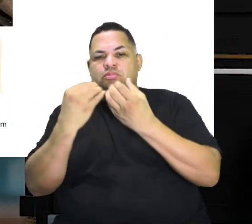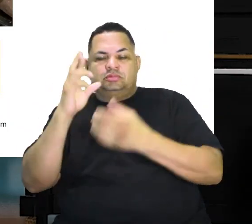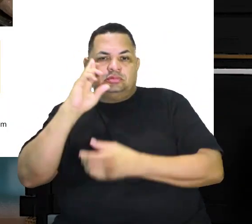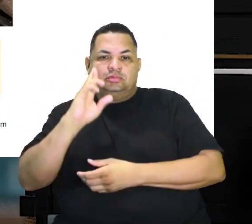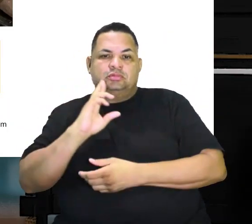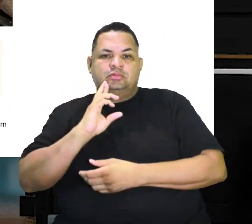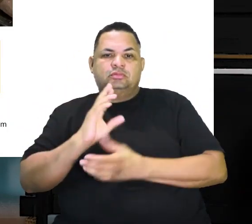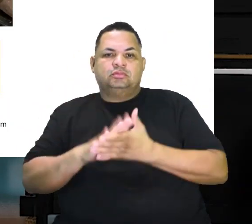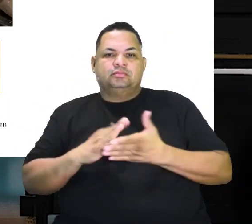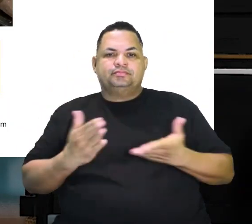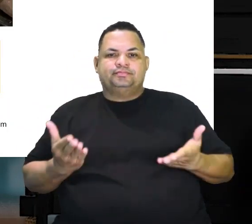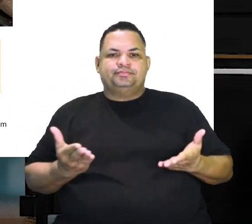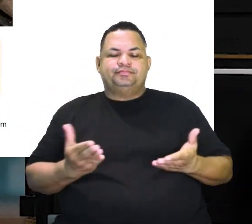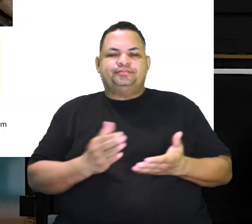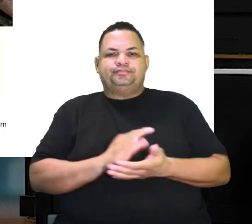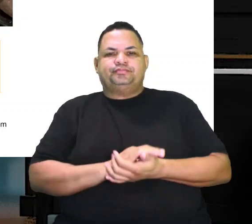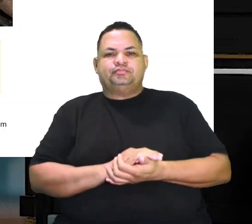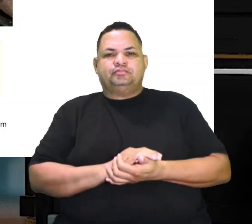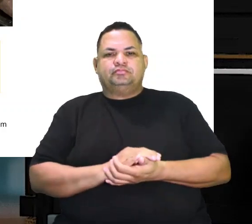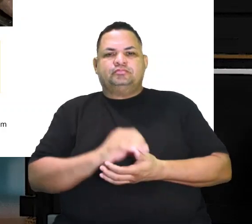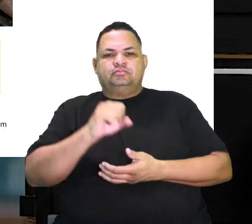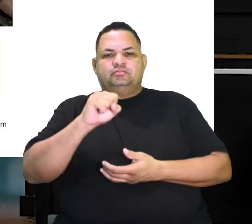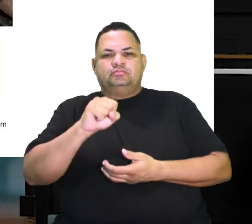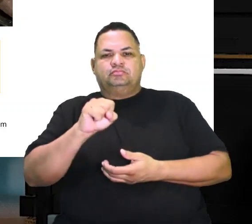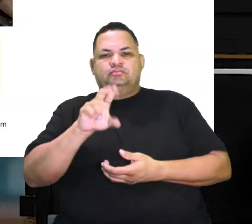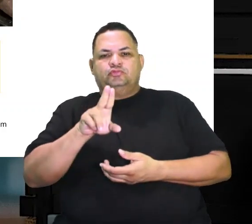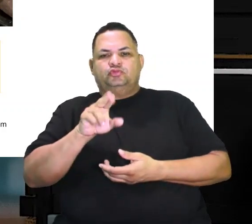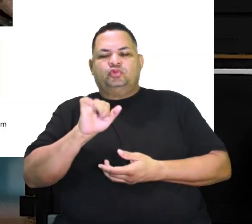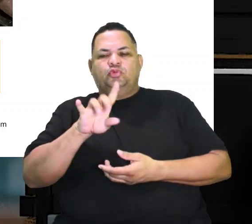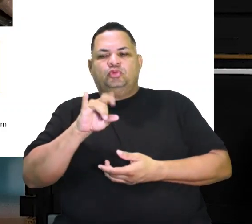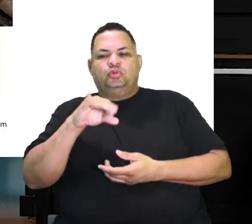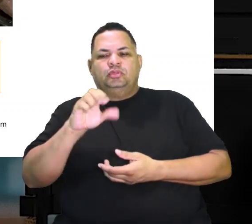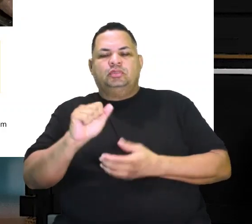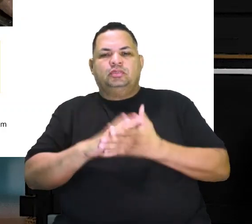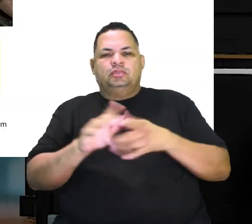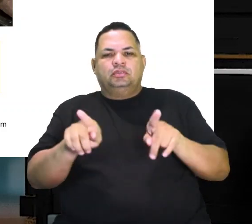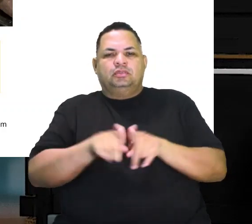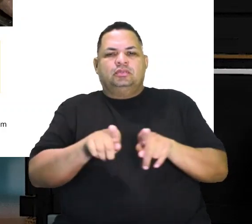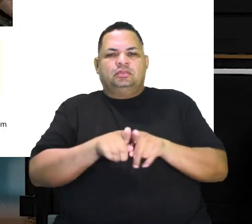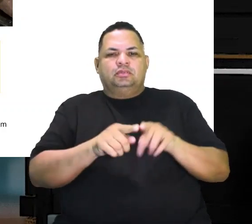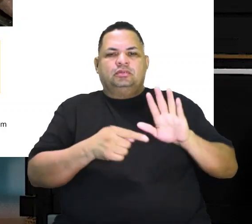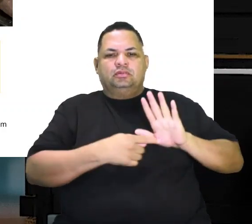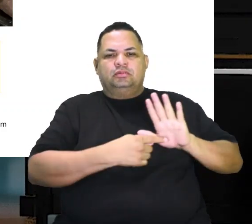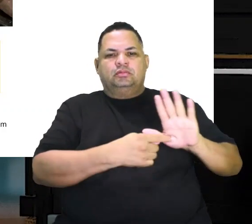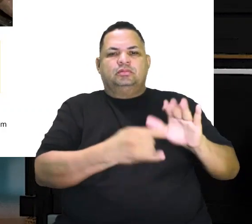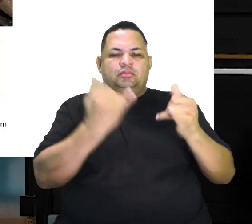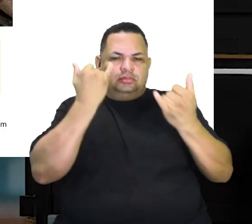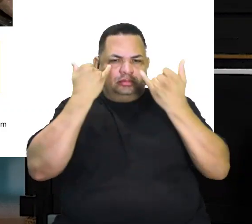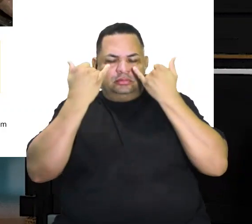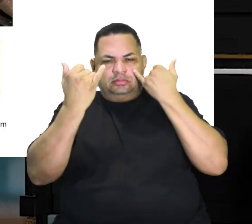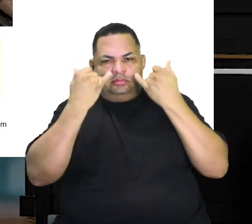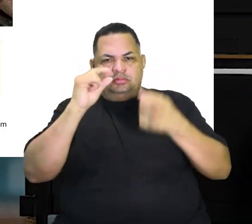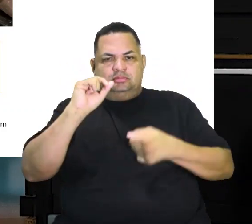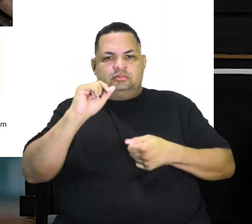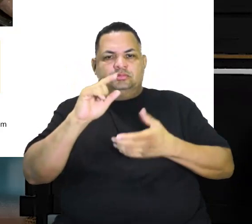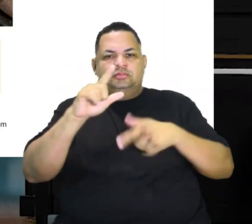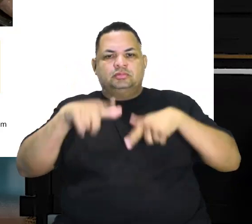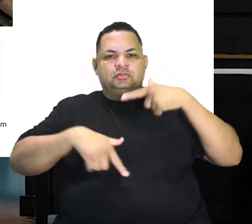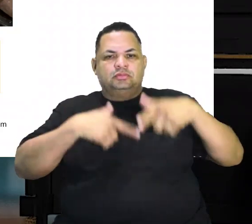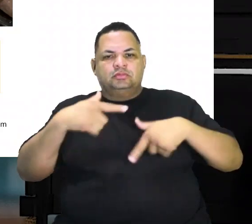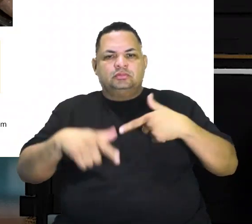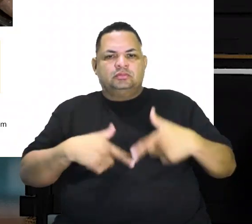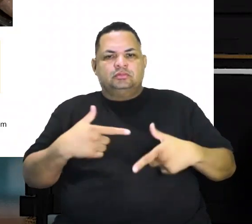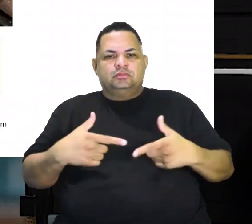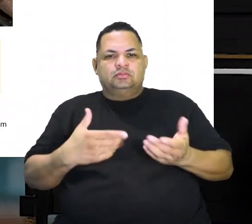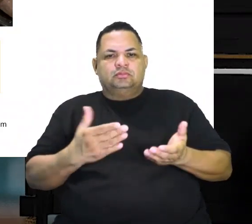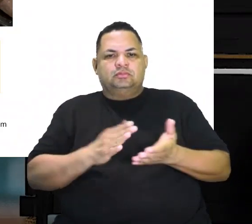Rondônia, inclusive a Suruí, né? No qual também traz informações sobre essas produções,